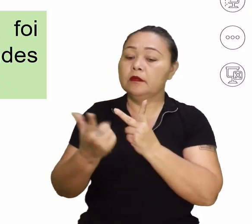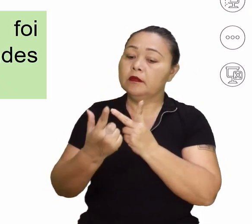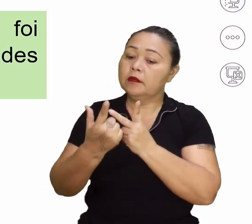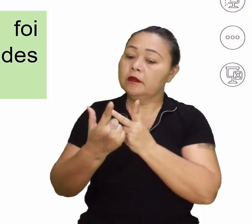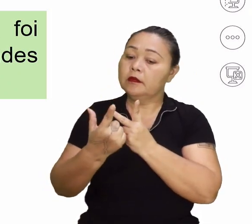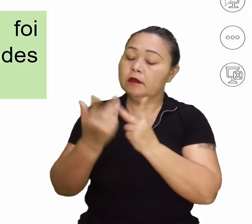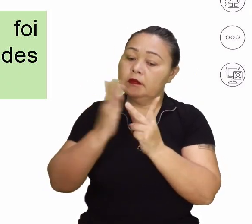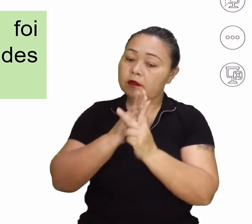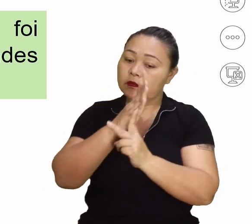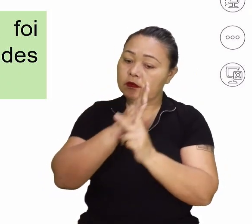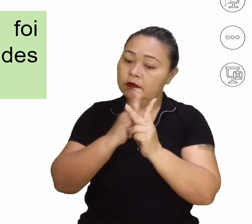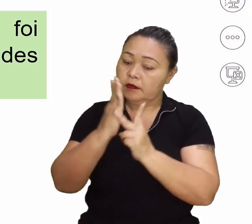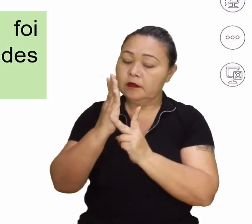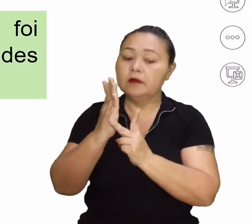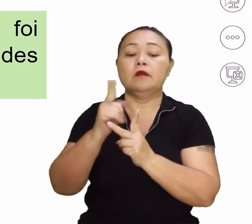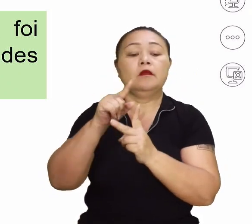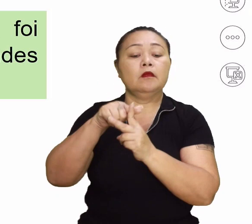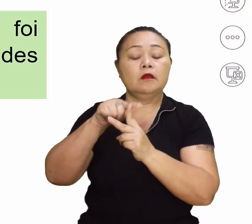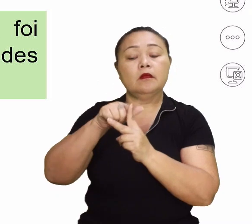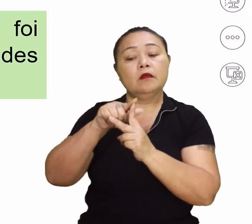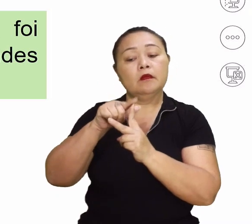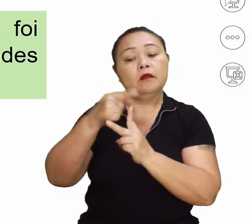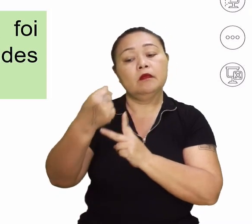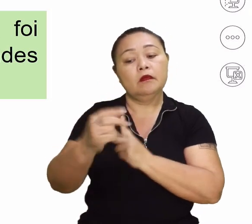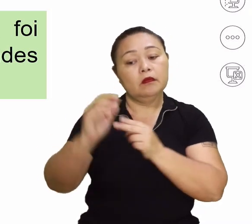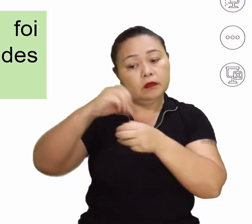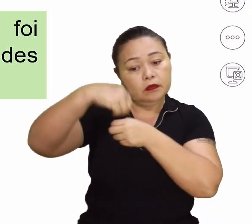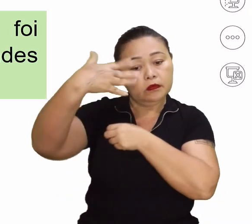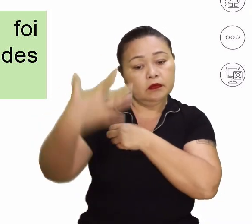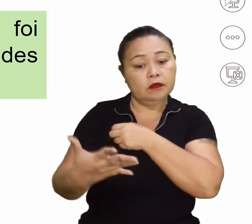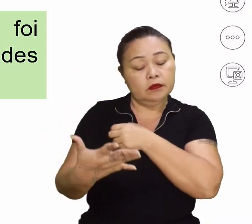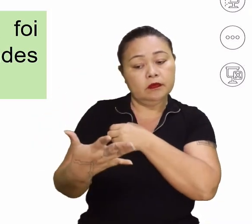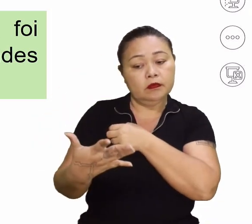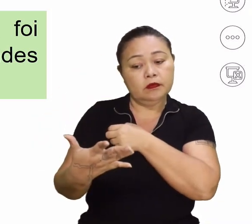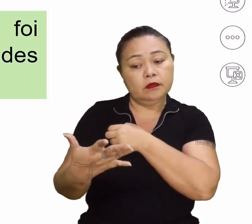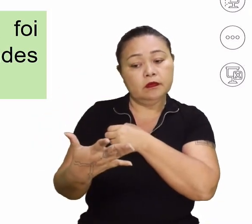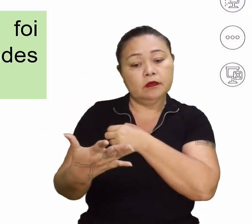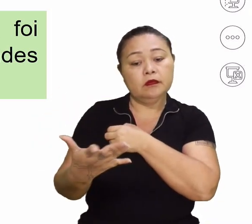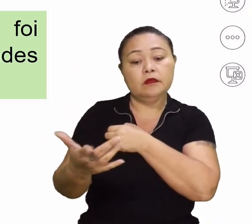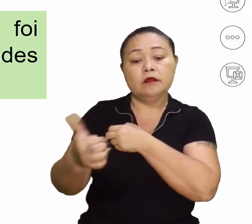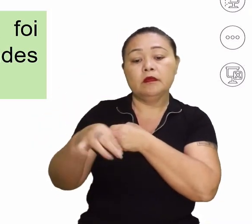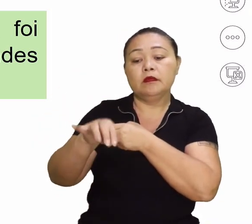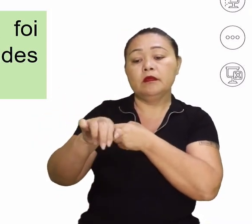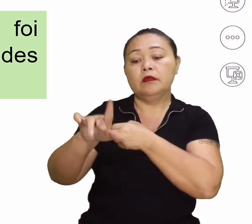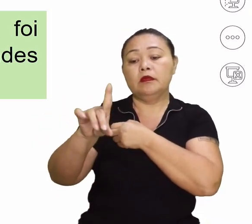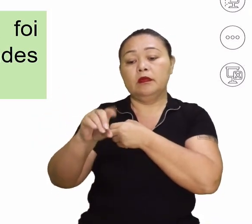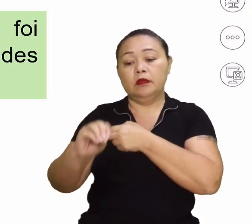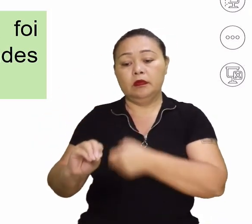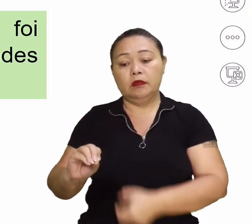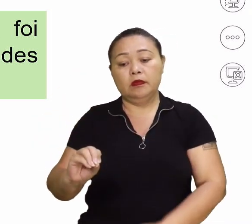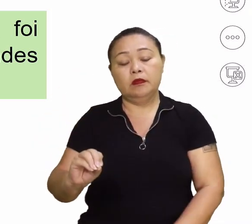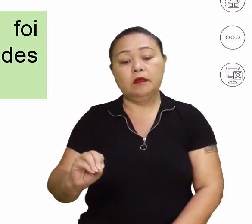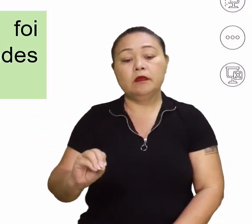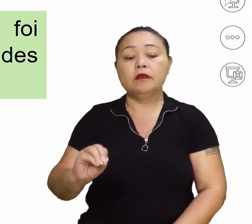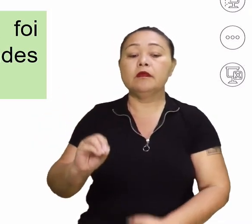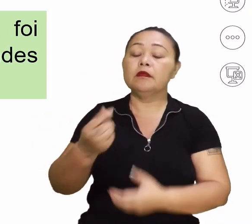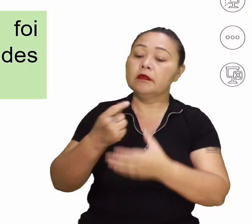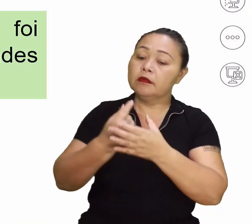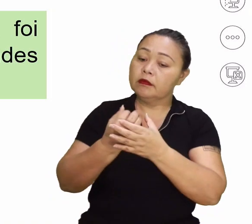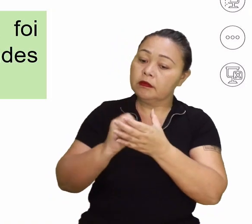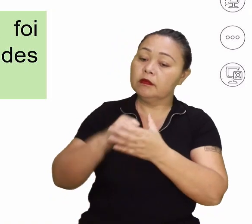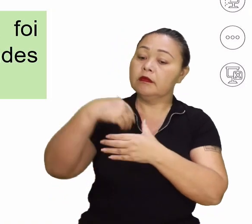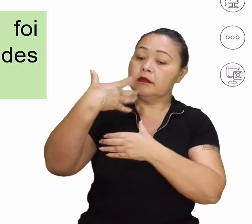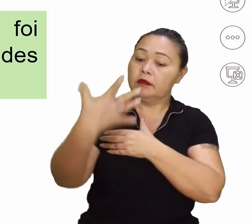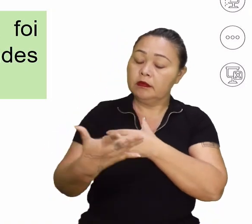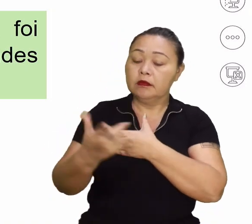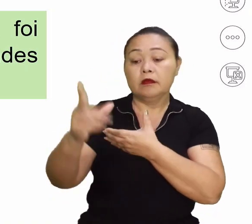Quem são esses dois grandes pilares? Capital externo e o latifúndio. Capital externo, ou